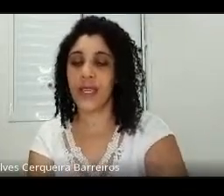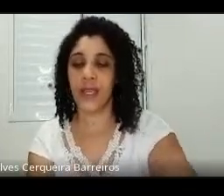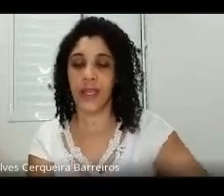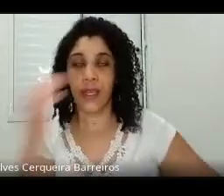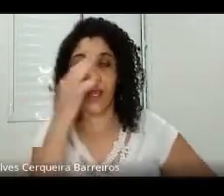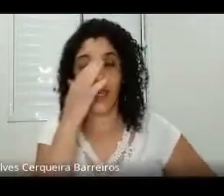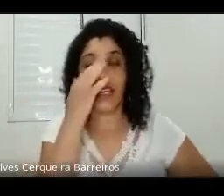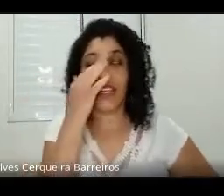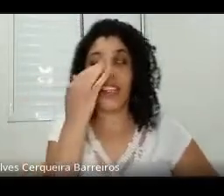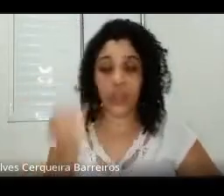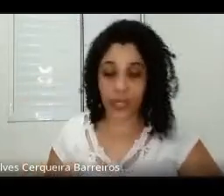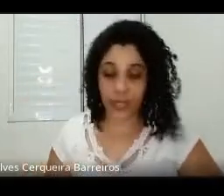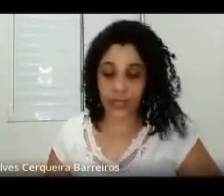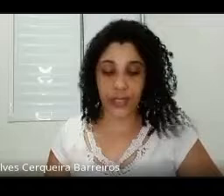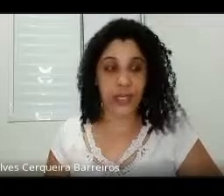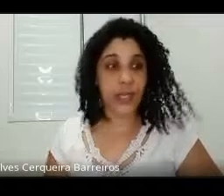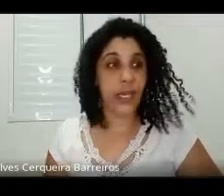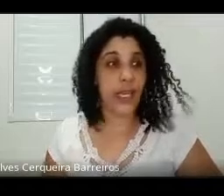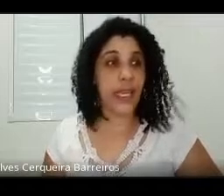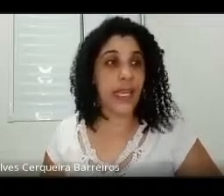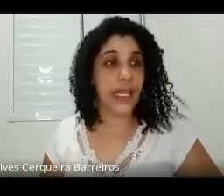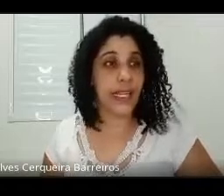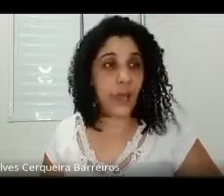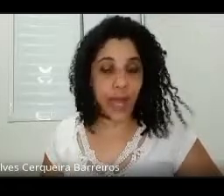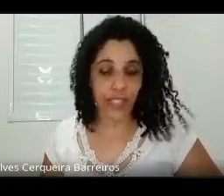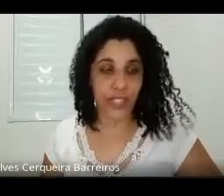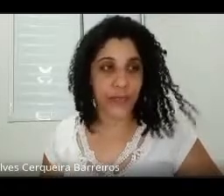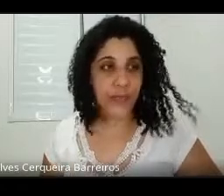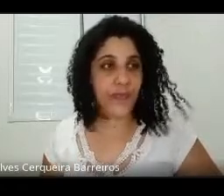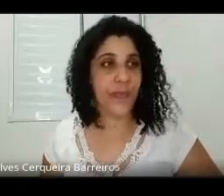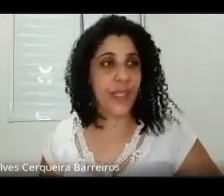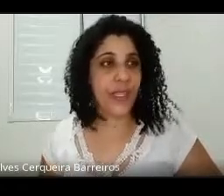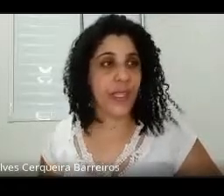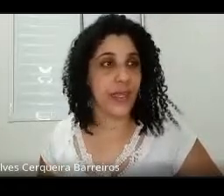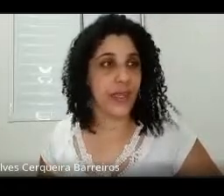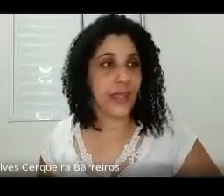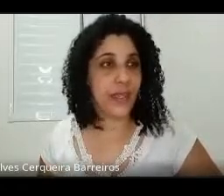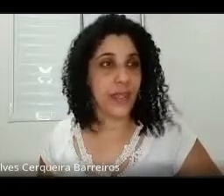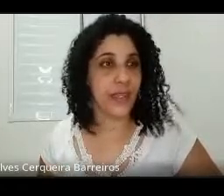entre língua e linguagem.